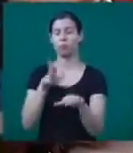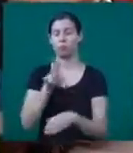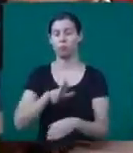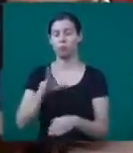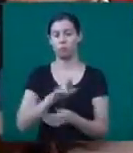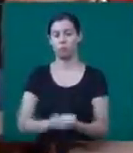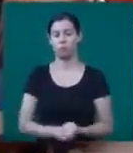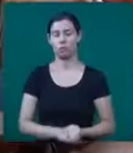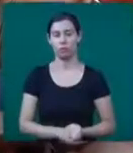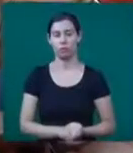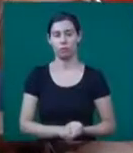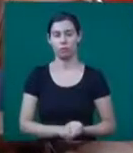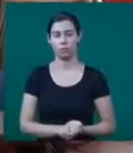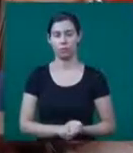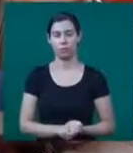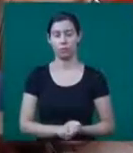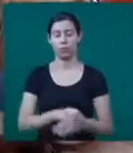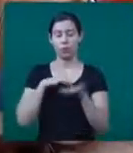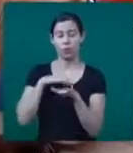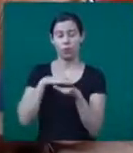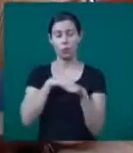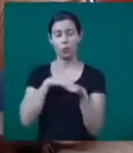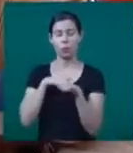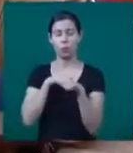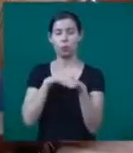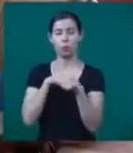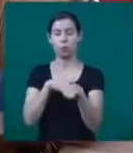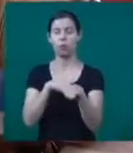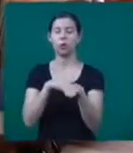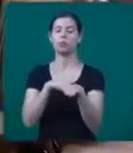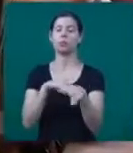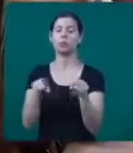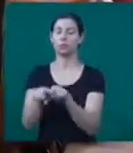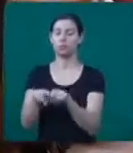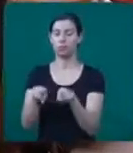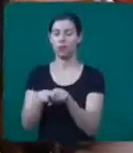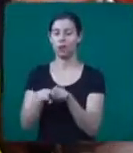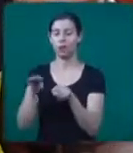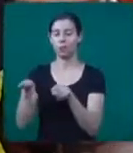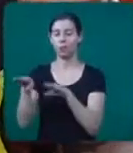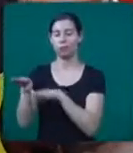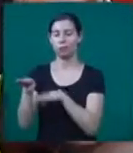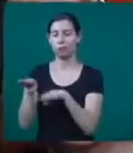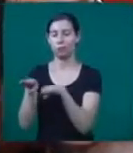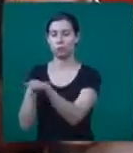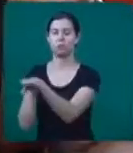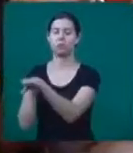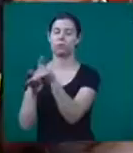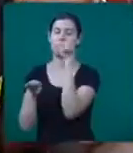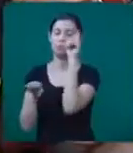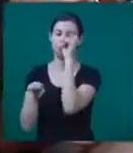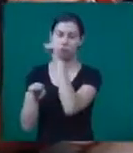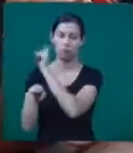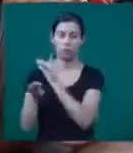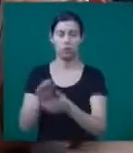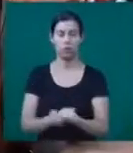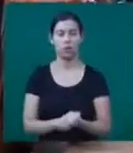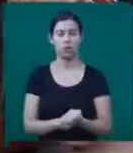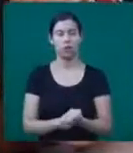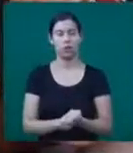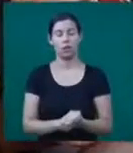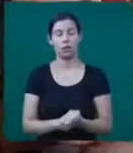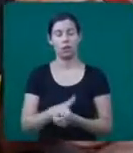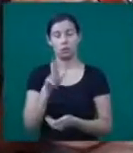né? Tanto na parte de movimento como na parte de estacionamento. Mas eu acho que é normal para uma cidade igual Uberlândia, pelo tamanho do centro que ela já